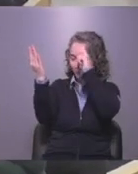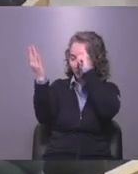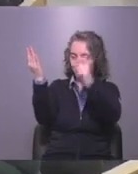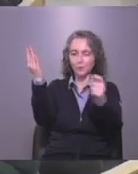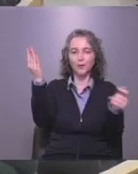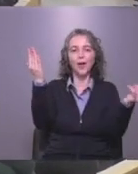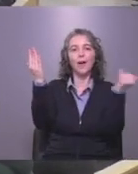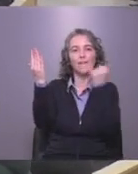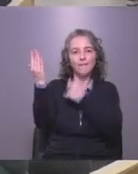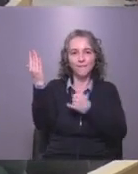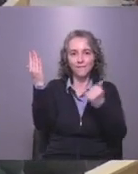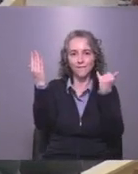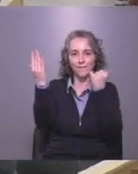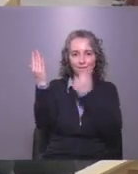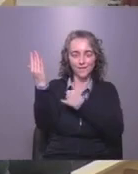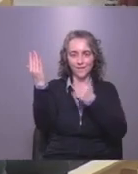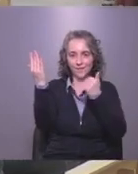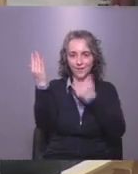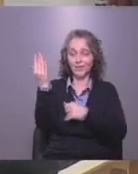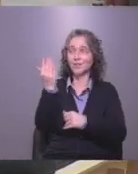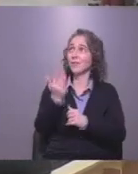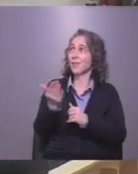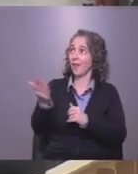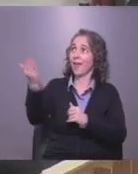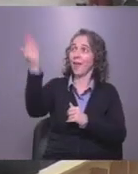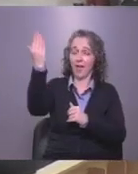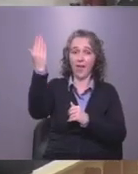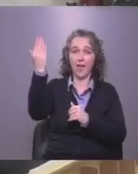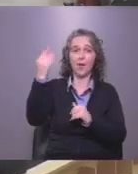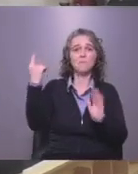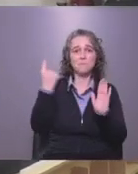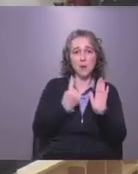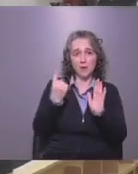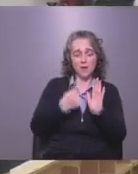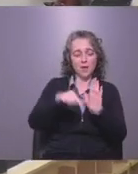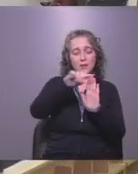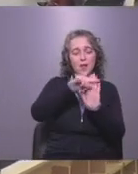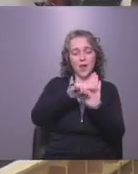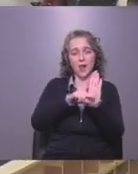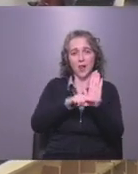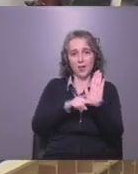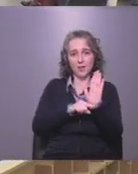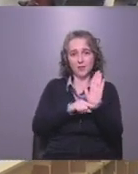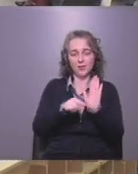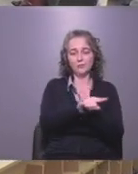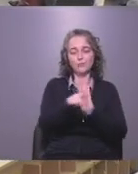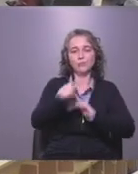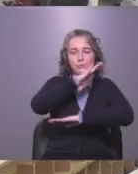Senhor, ditosos os que seguem os seus